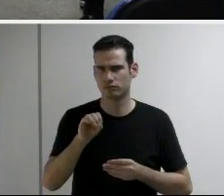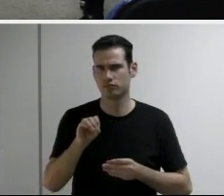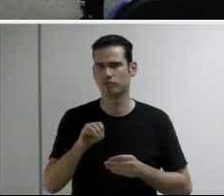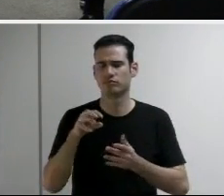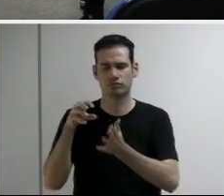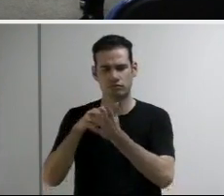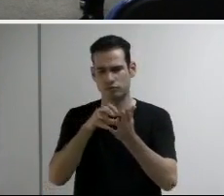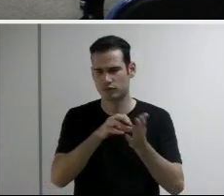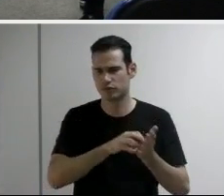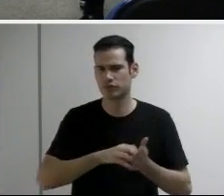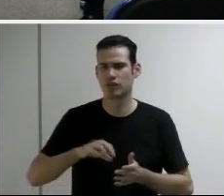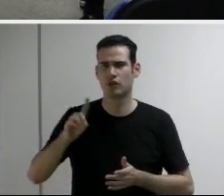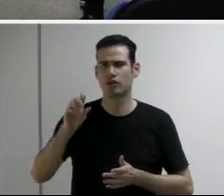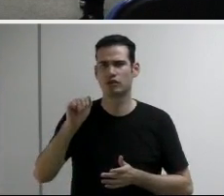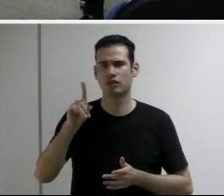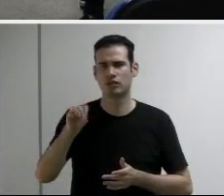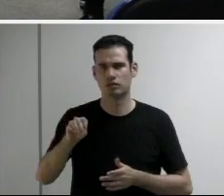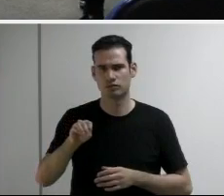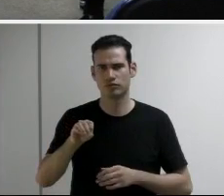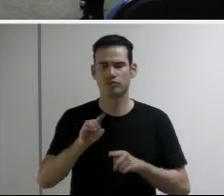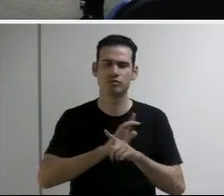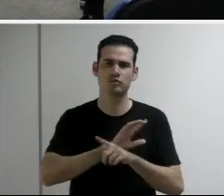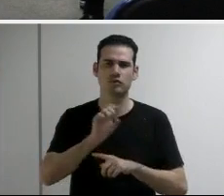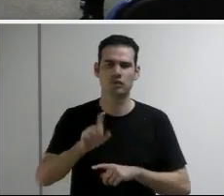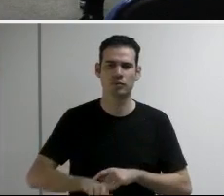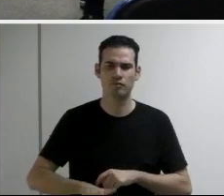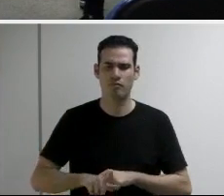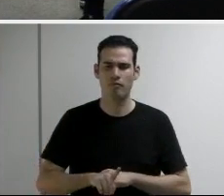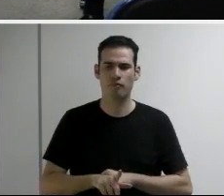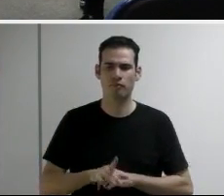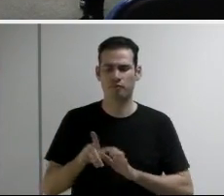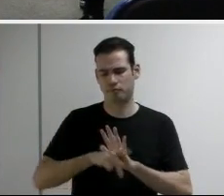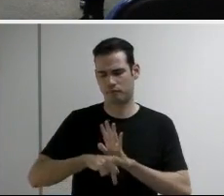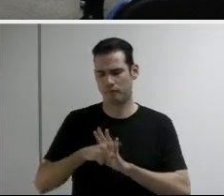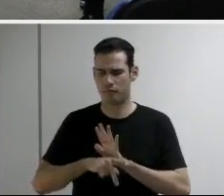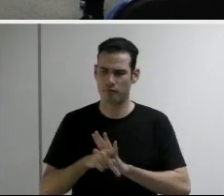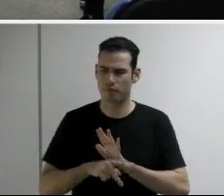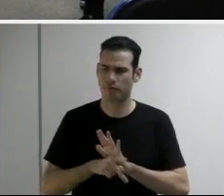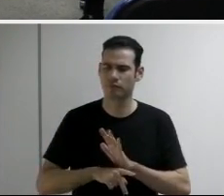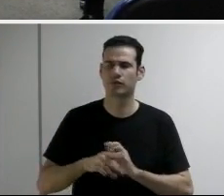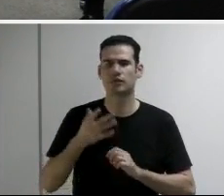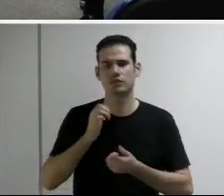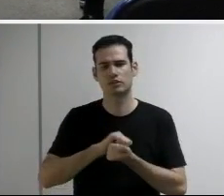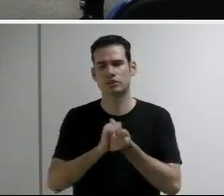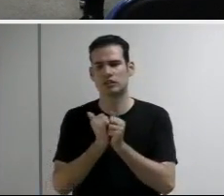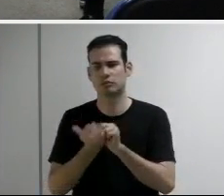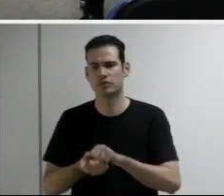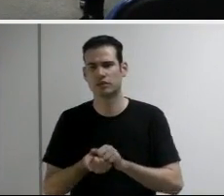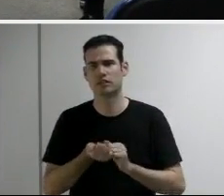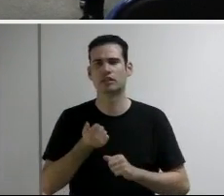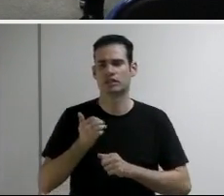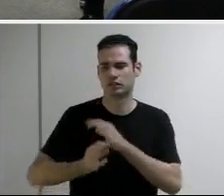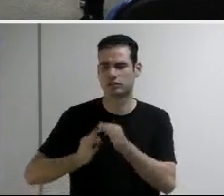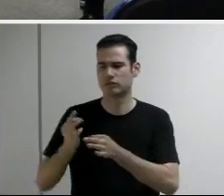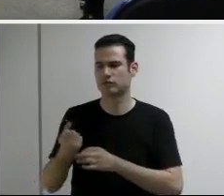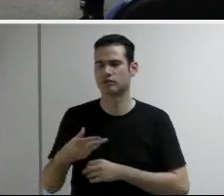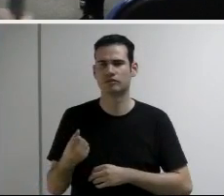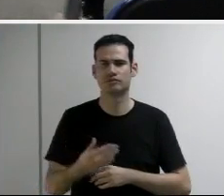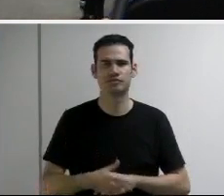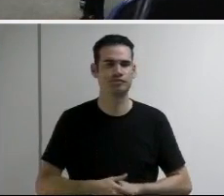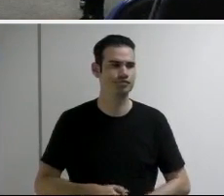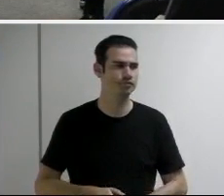dados e não de descentralização. Então, a pergunta é, como vem o projeto, a capacidade para se ajustar a essas novas tecnologias? Obrigado.